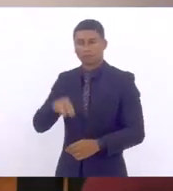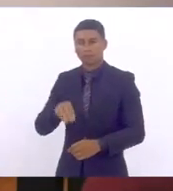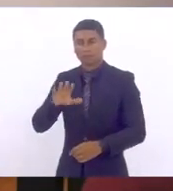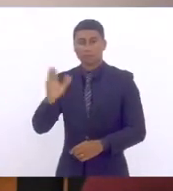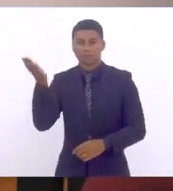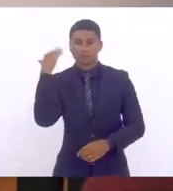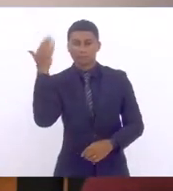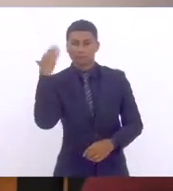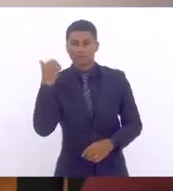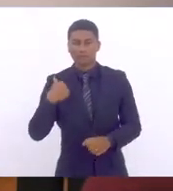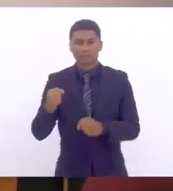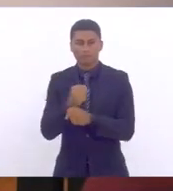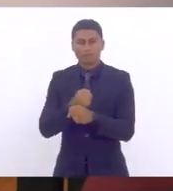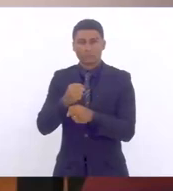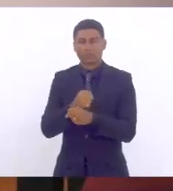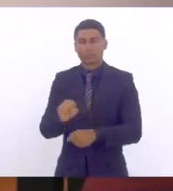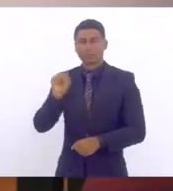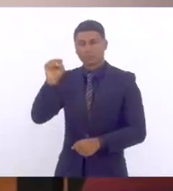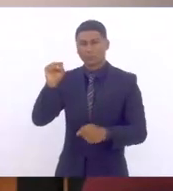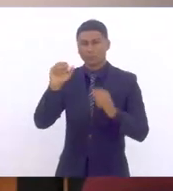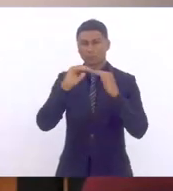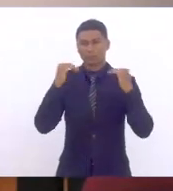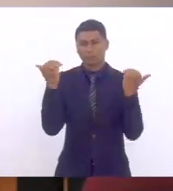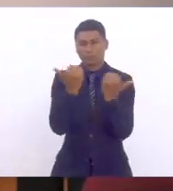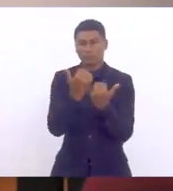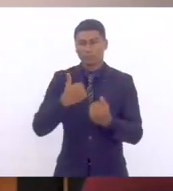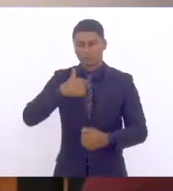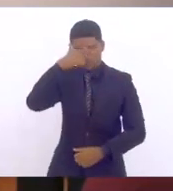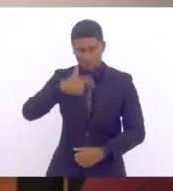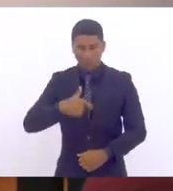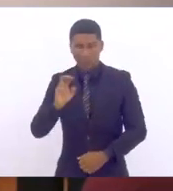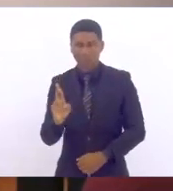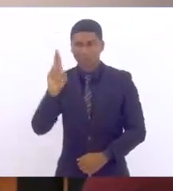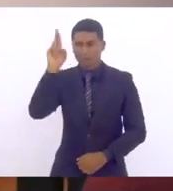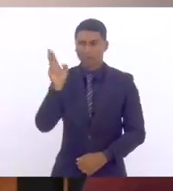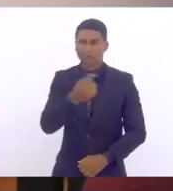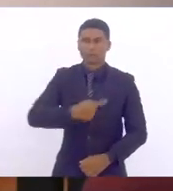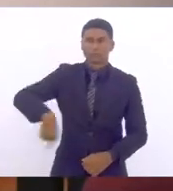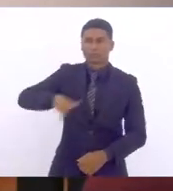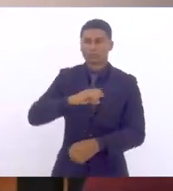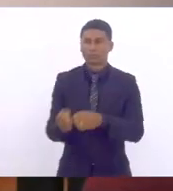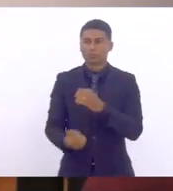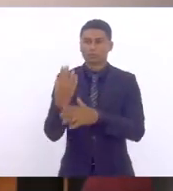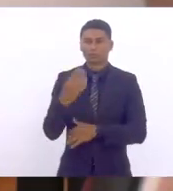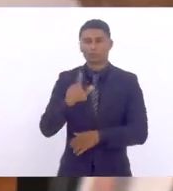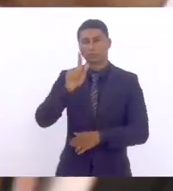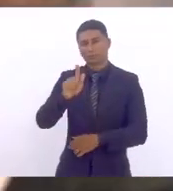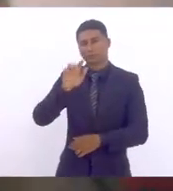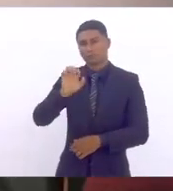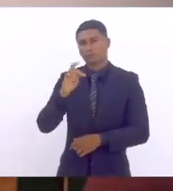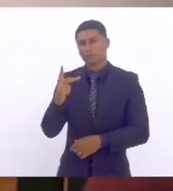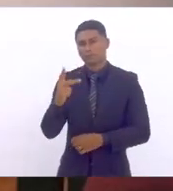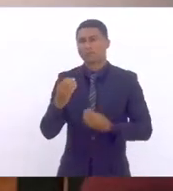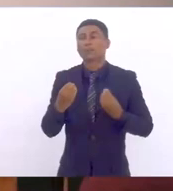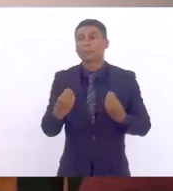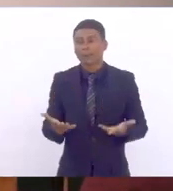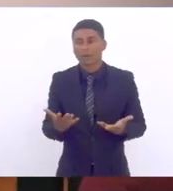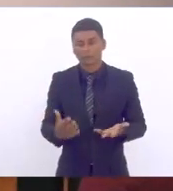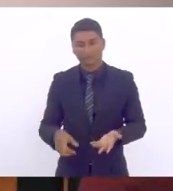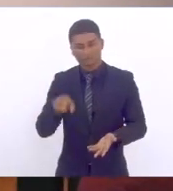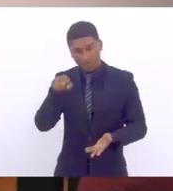fiquei 8 anos à frente do Maracanã, nós criamos o JEP, para que nós pudéssemos ter uma